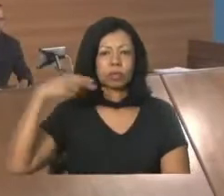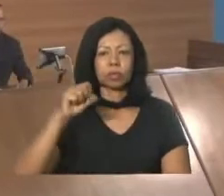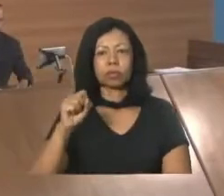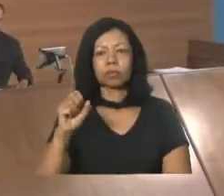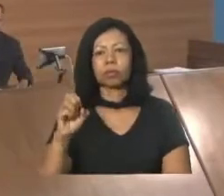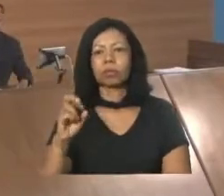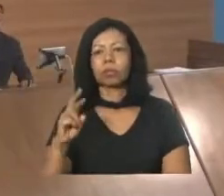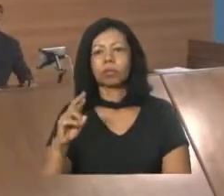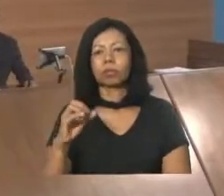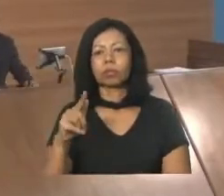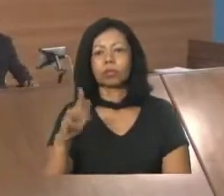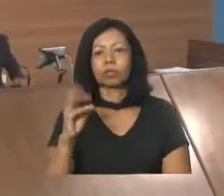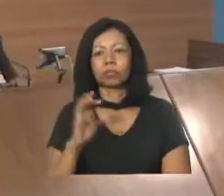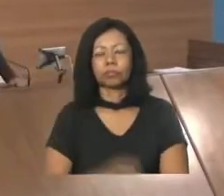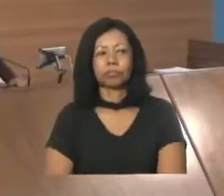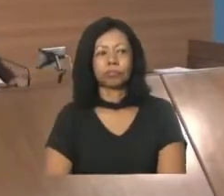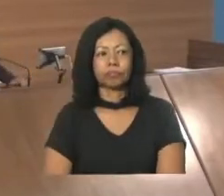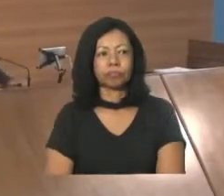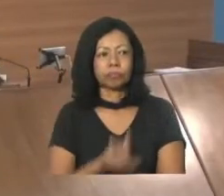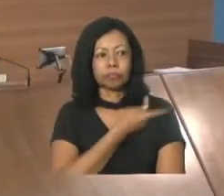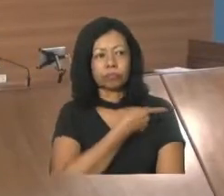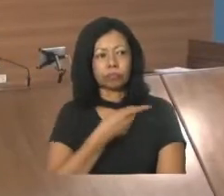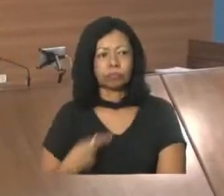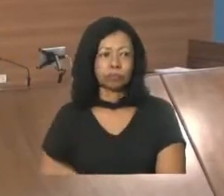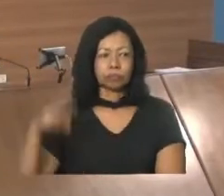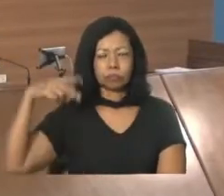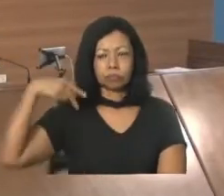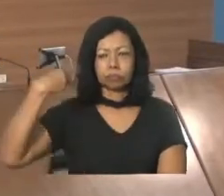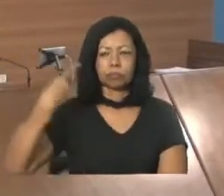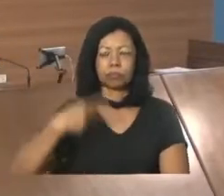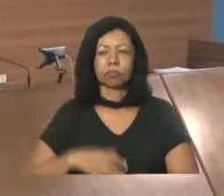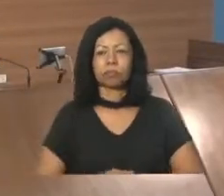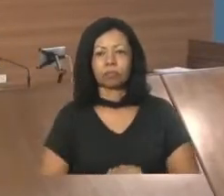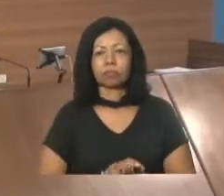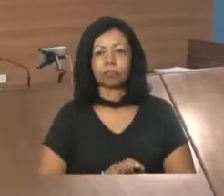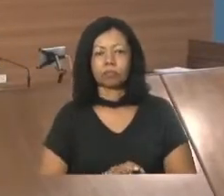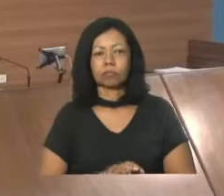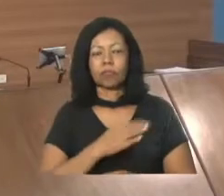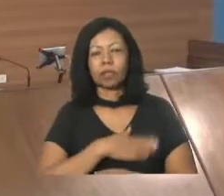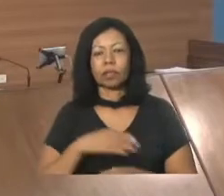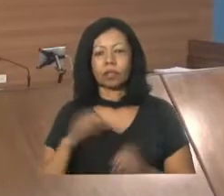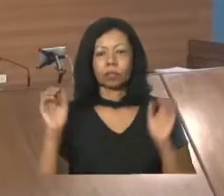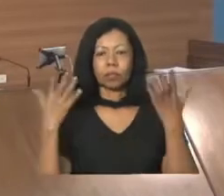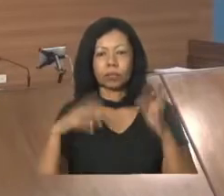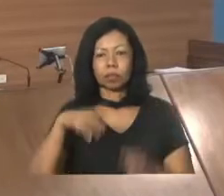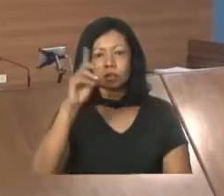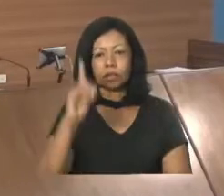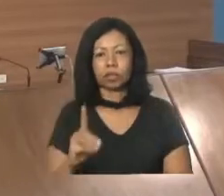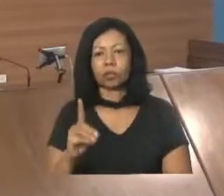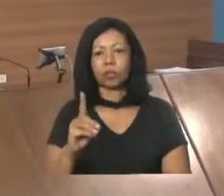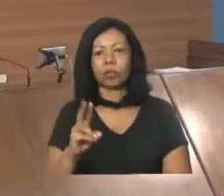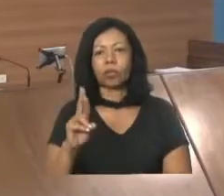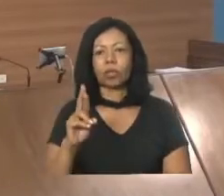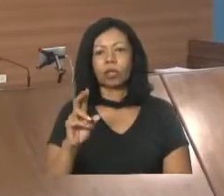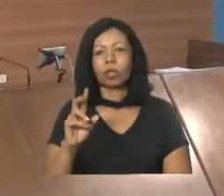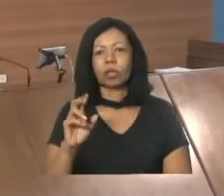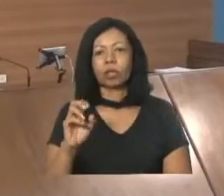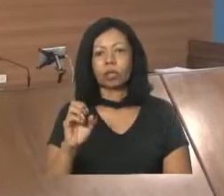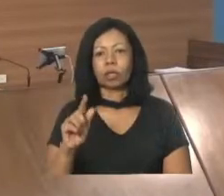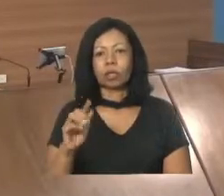Sérgio. Senhor presidente, senhores vereadores, gostaria de parabenizar o diretor Regis,